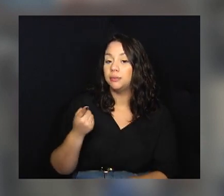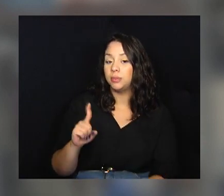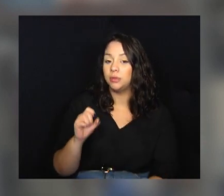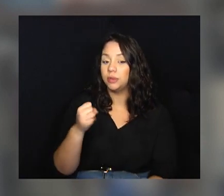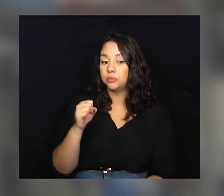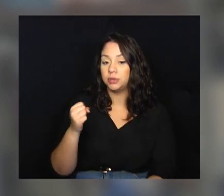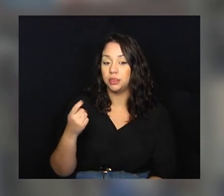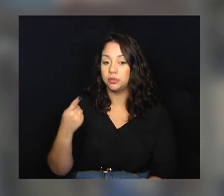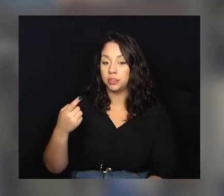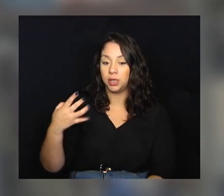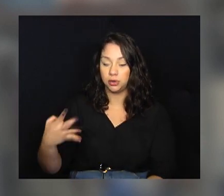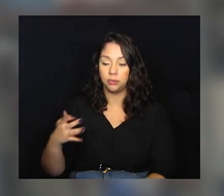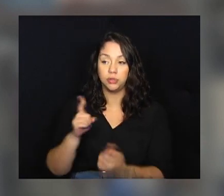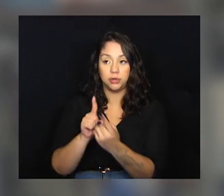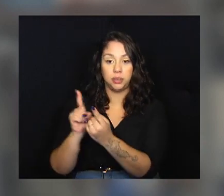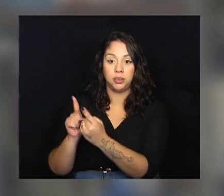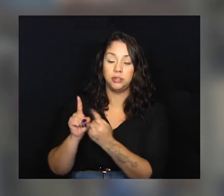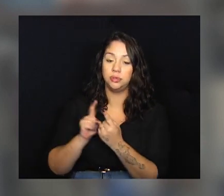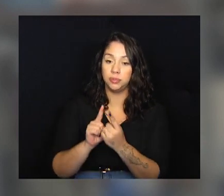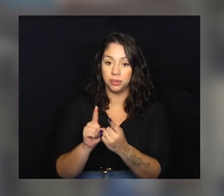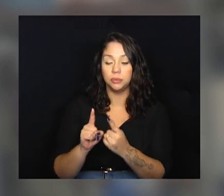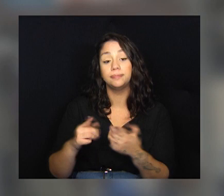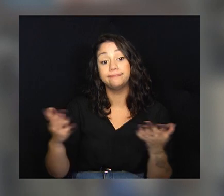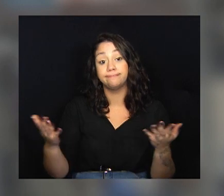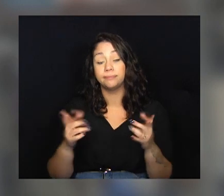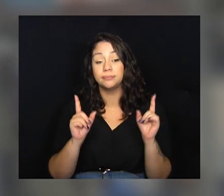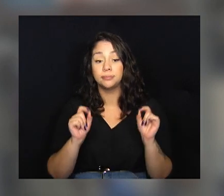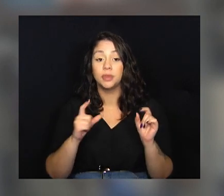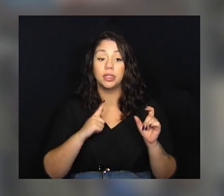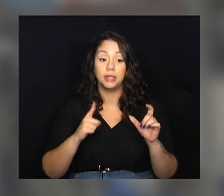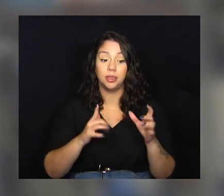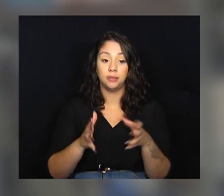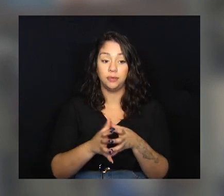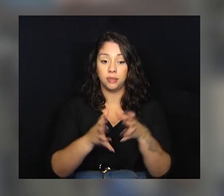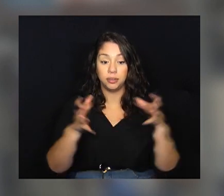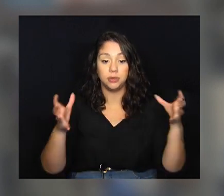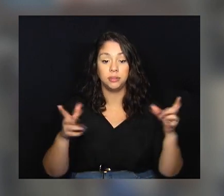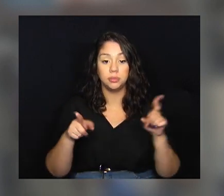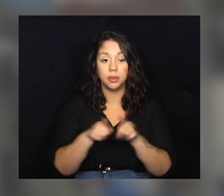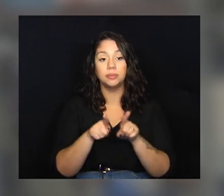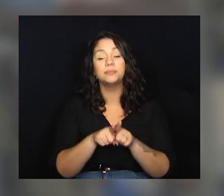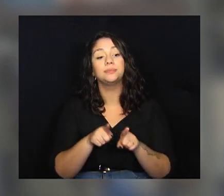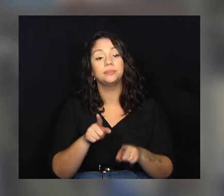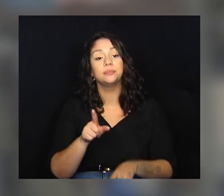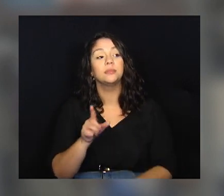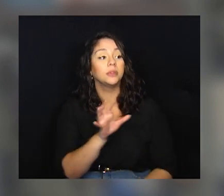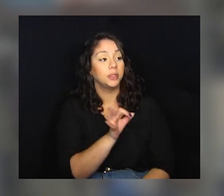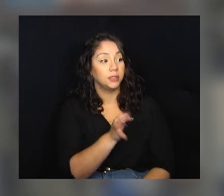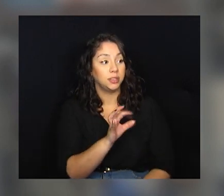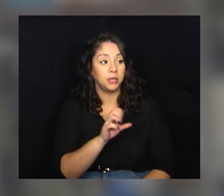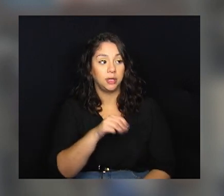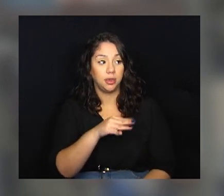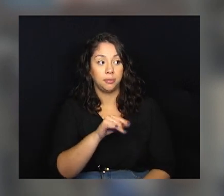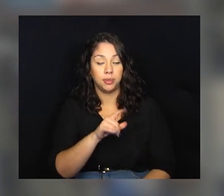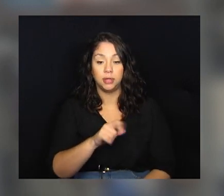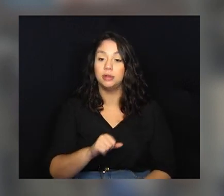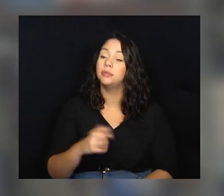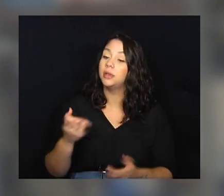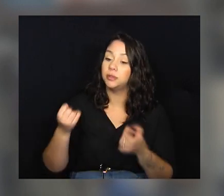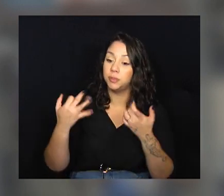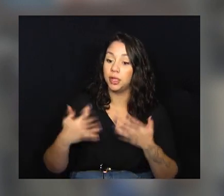1814 então quer dizer cresceu também né Camila isso E aí eu vou falar de novo